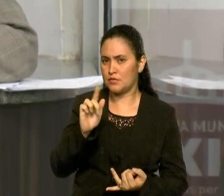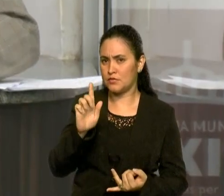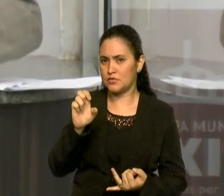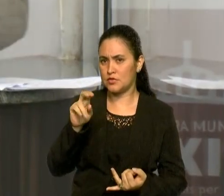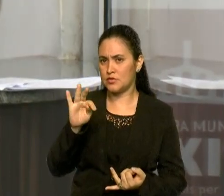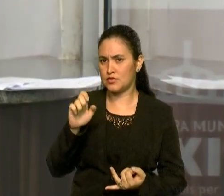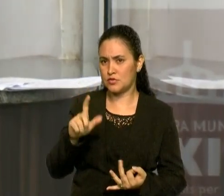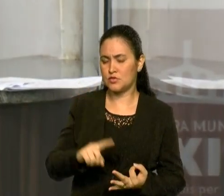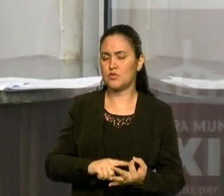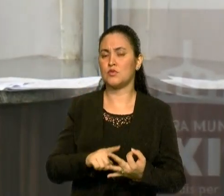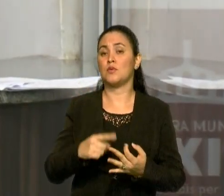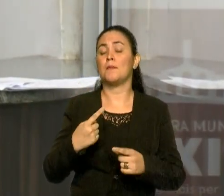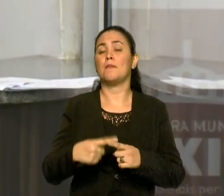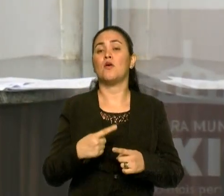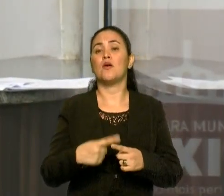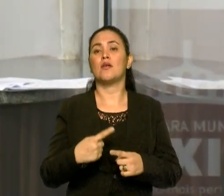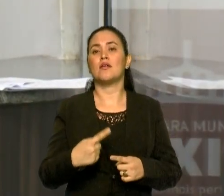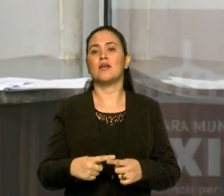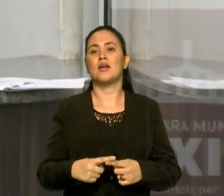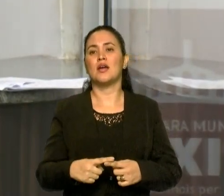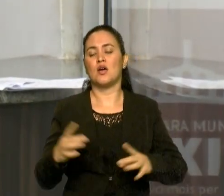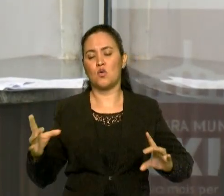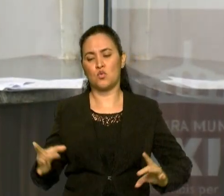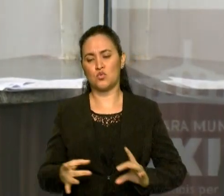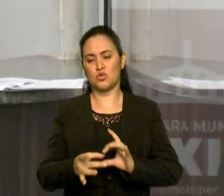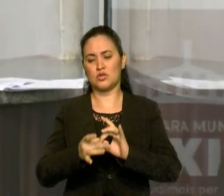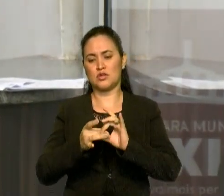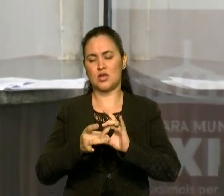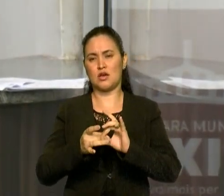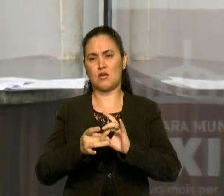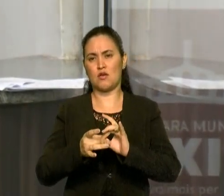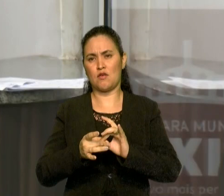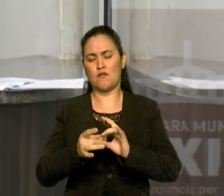força. Quero aqui também destacar,